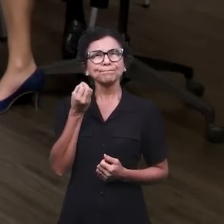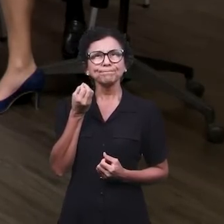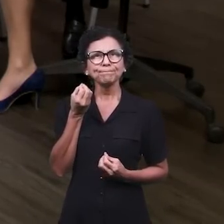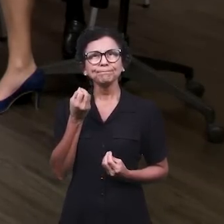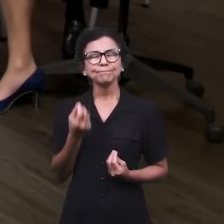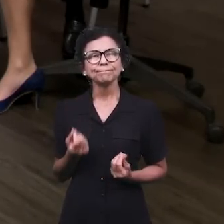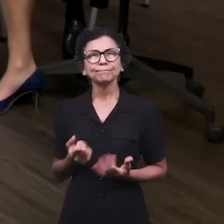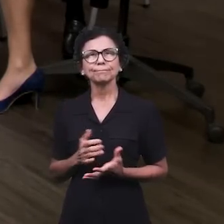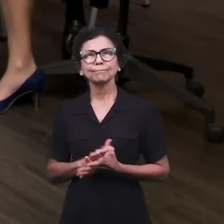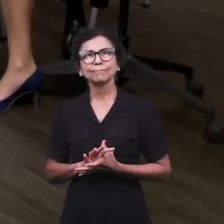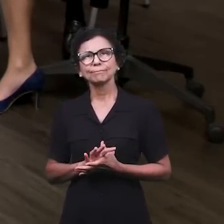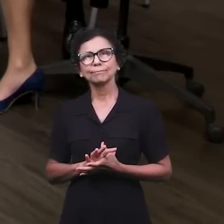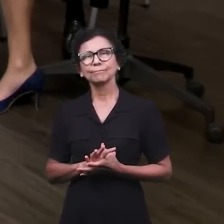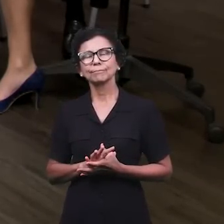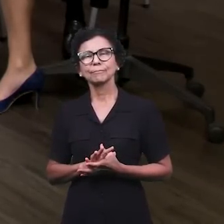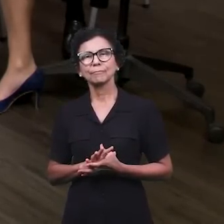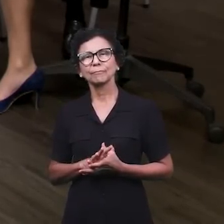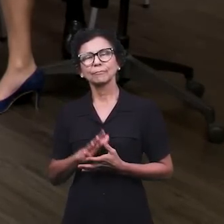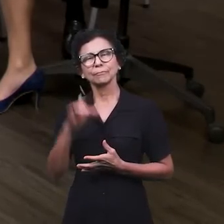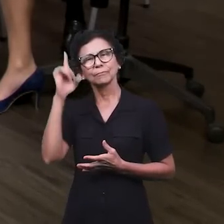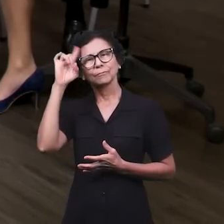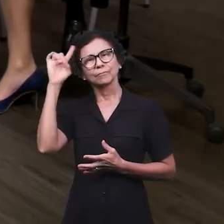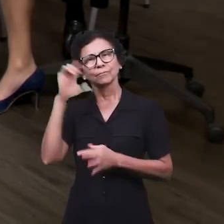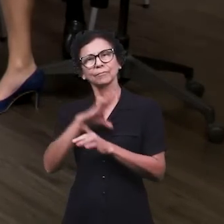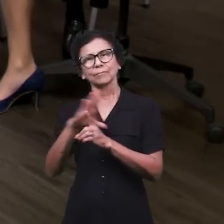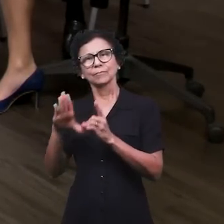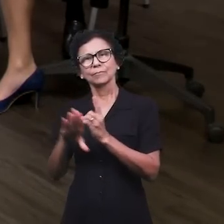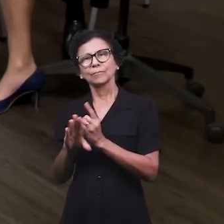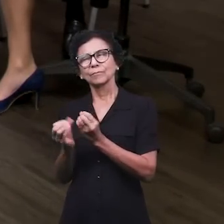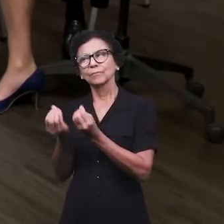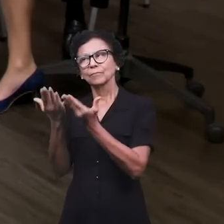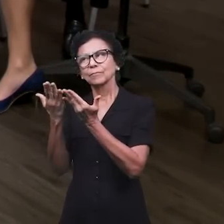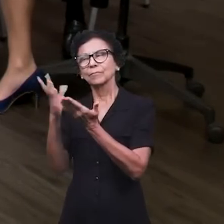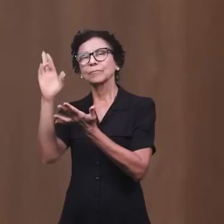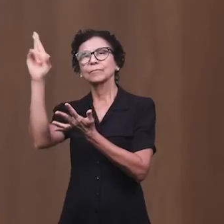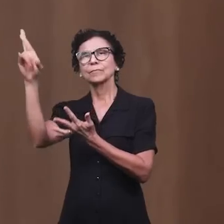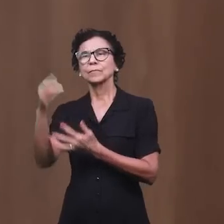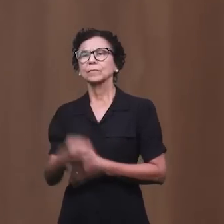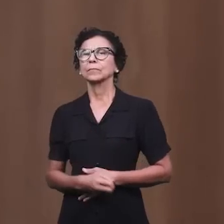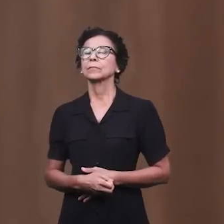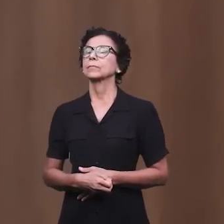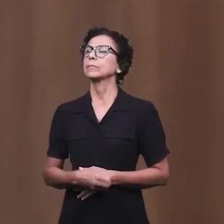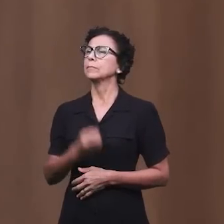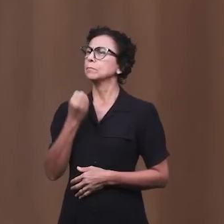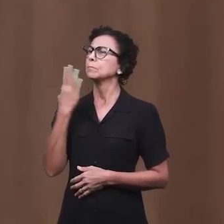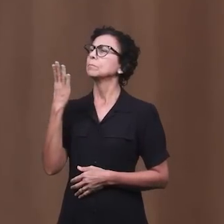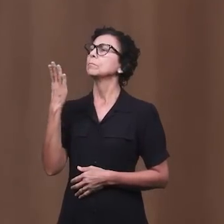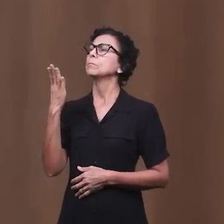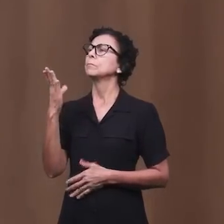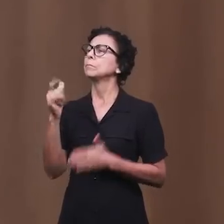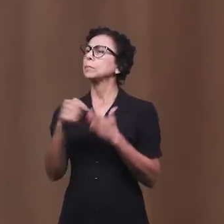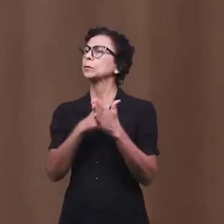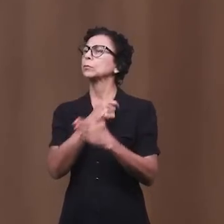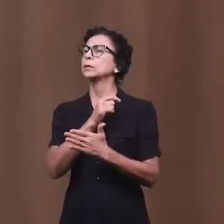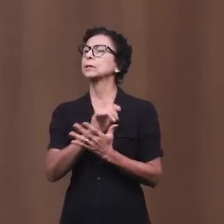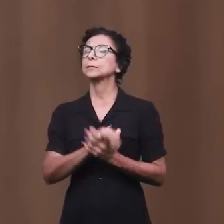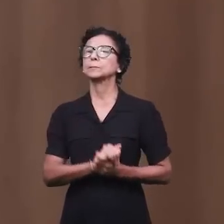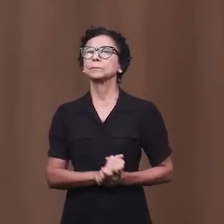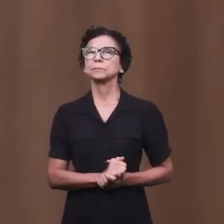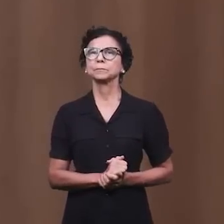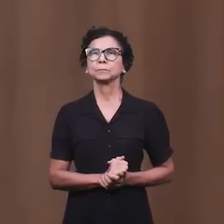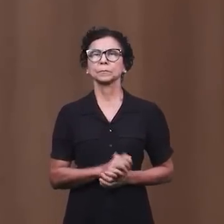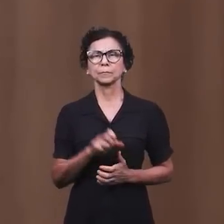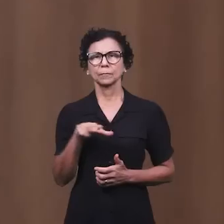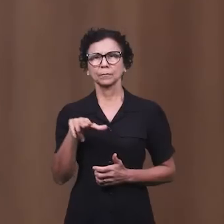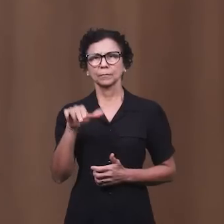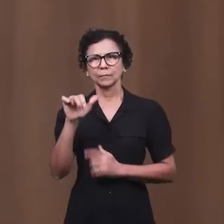experiência, a expressão é essa, de oferecer o culto pessoal? Excelente pergunta. Muito boa pergunta. Vou